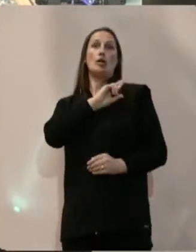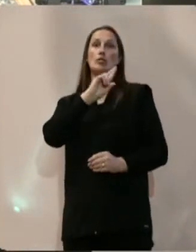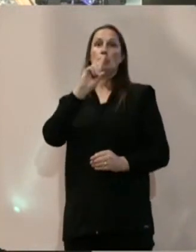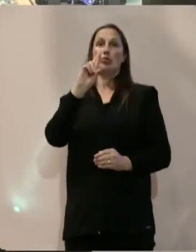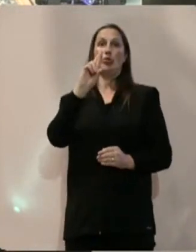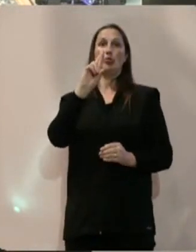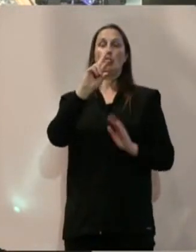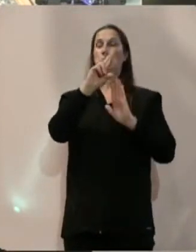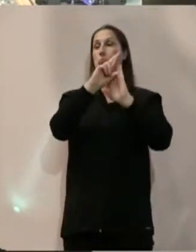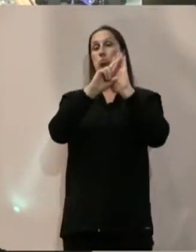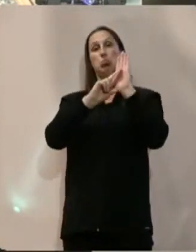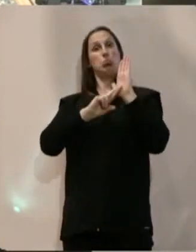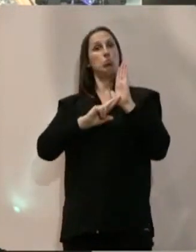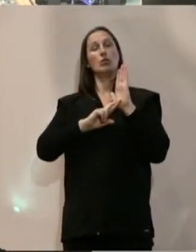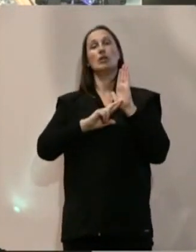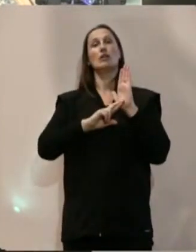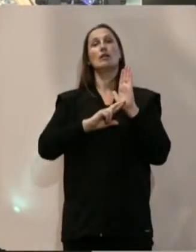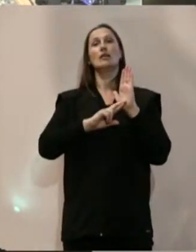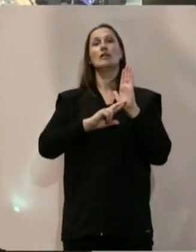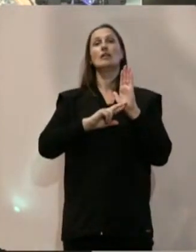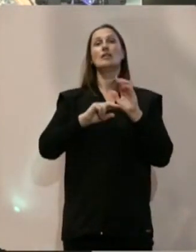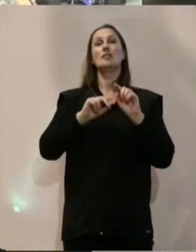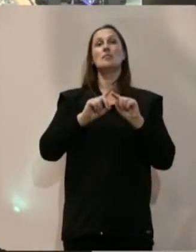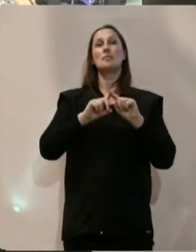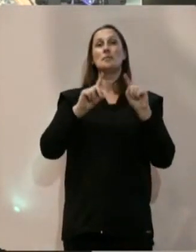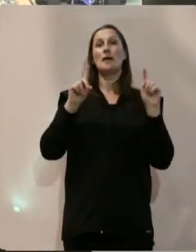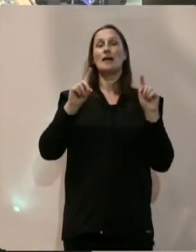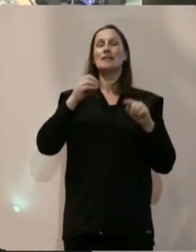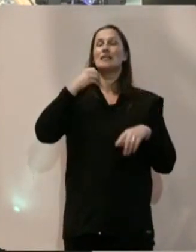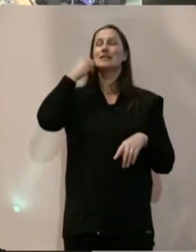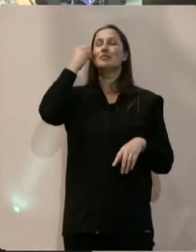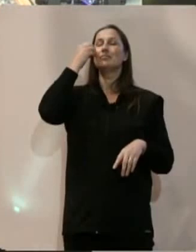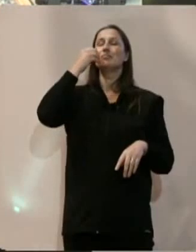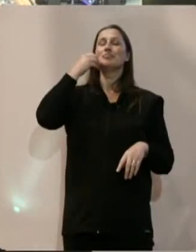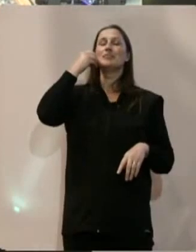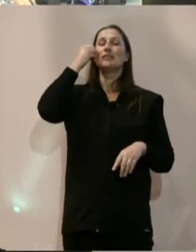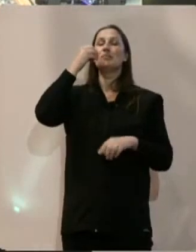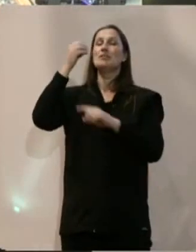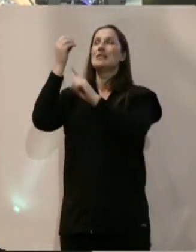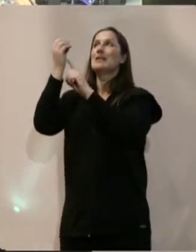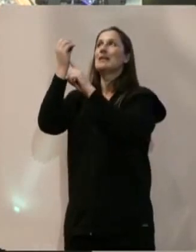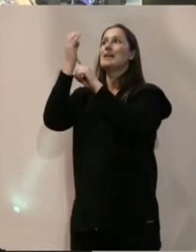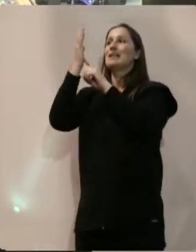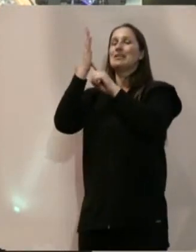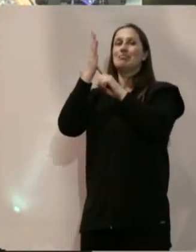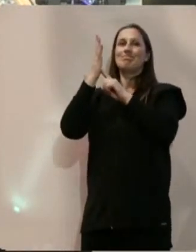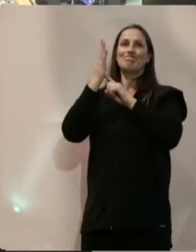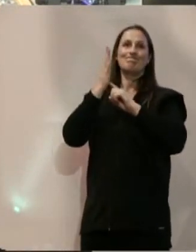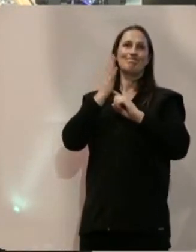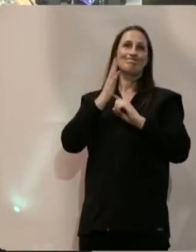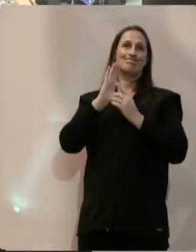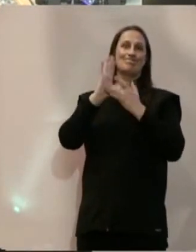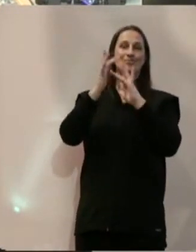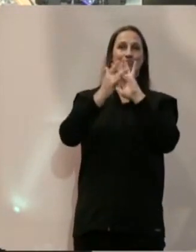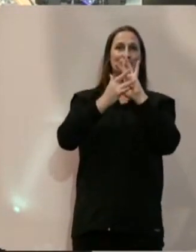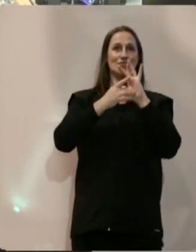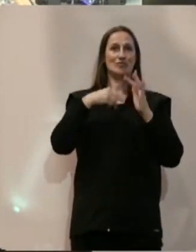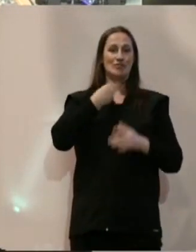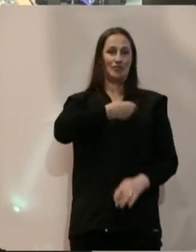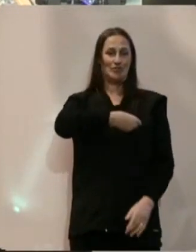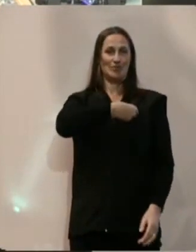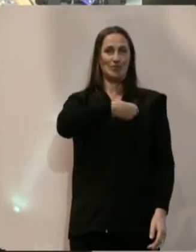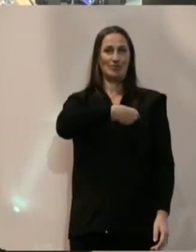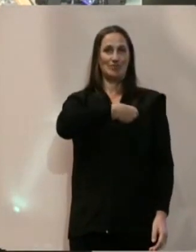uma série de ritos, mas a gente desfruta da revelação da presença de Jesus na nossa